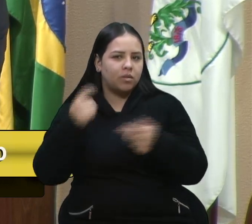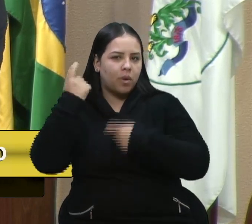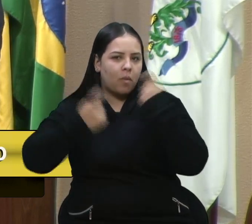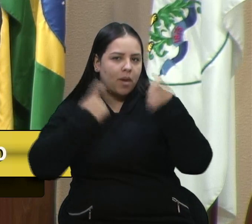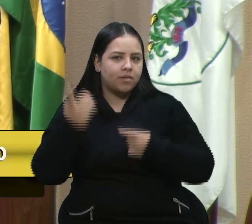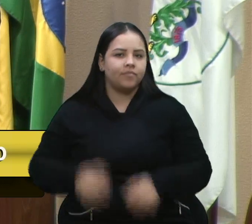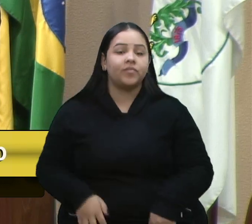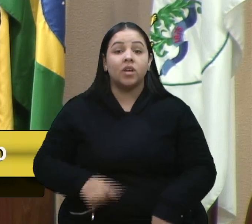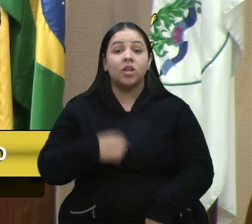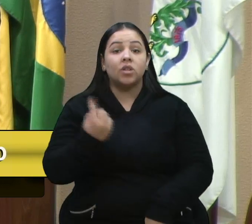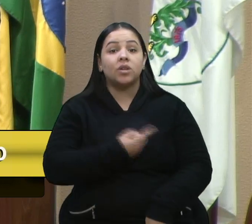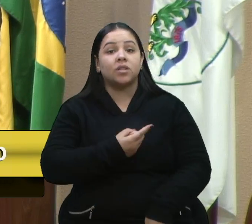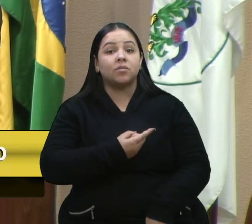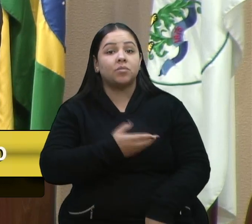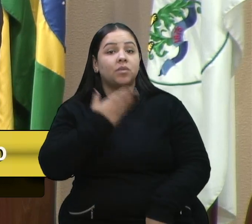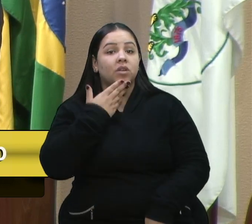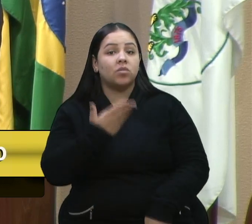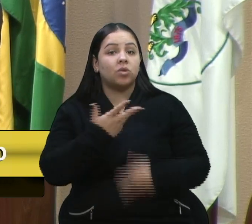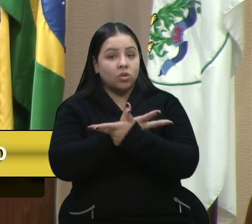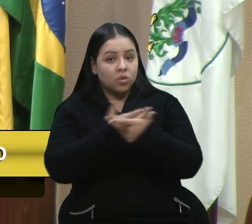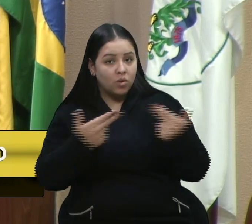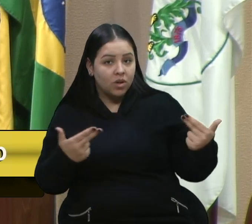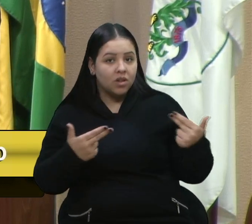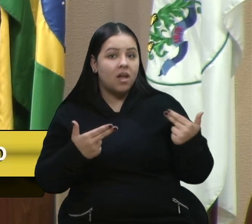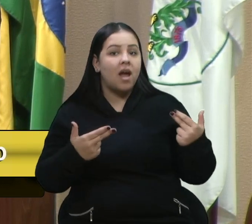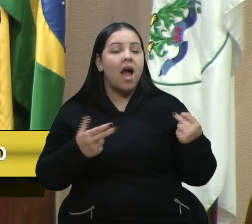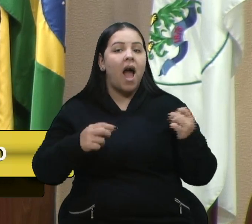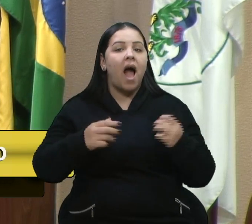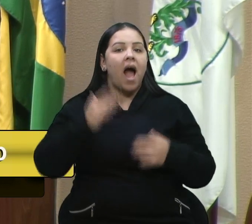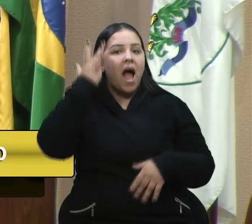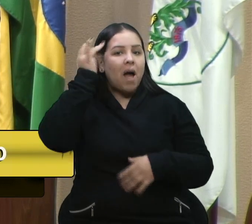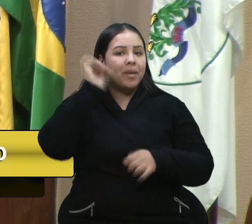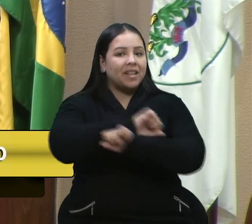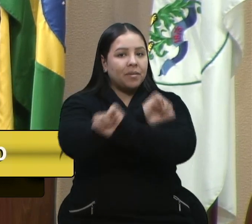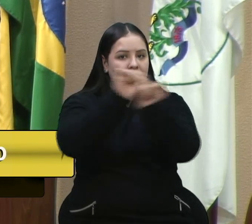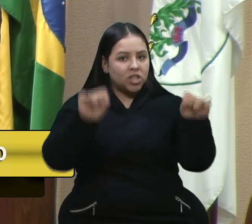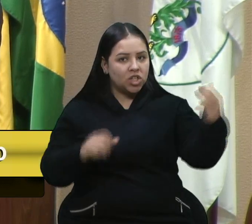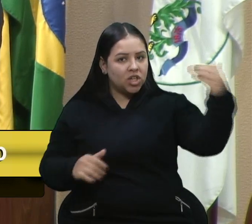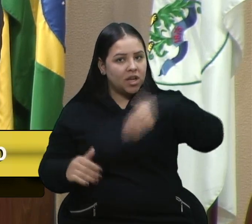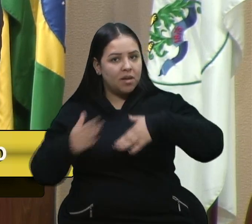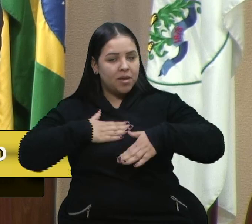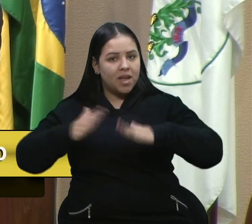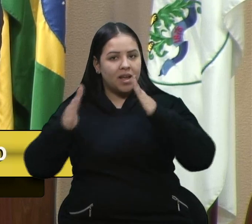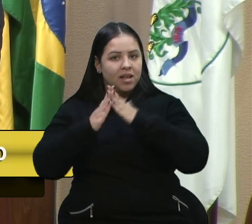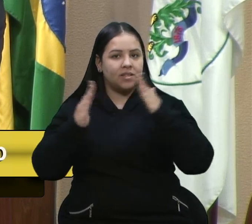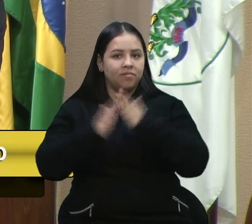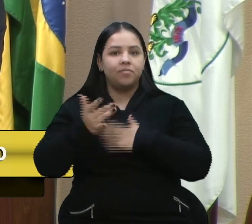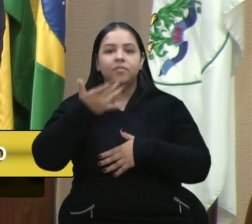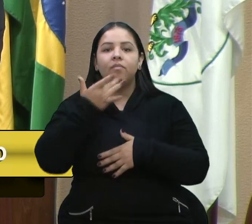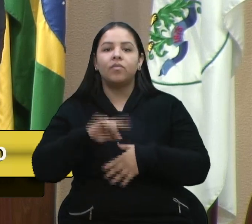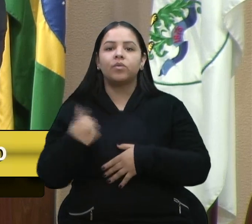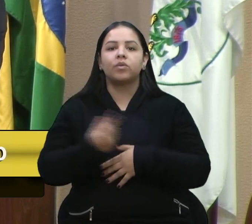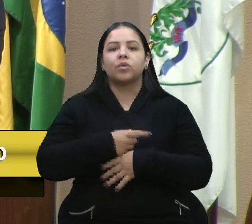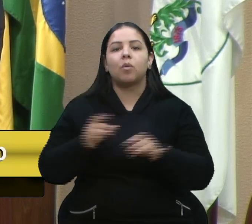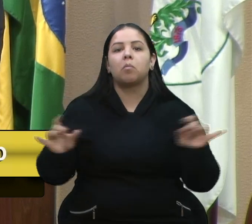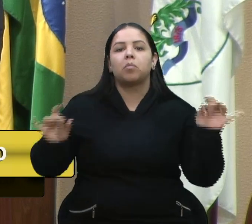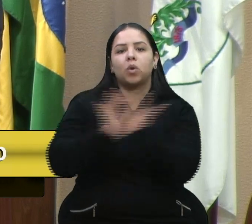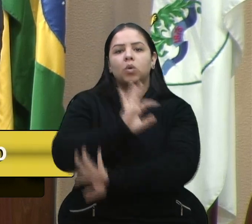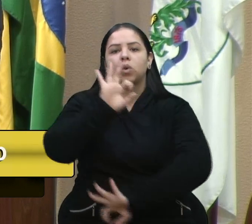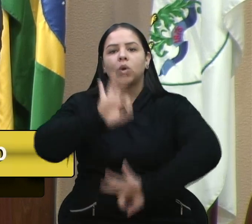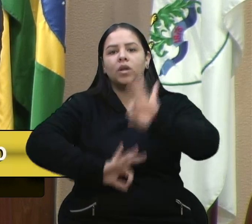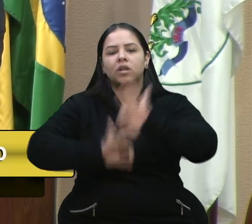vai estar chegando na minha casa amanhã, na parte da manhã, vereador Cadore. De tarde a gente já está com a engenharia montada, né? Toda a logística, questão